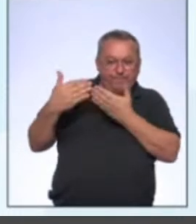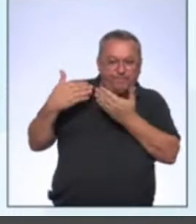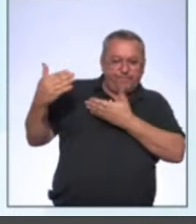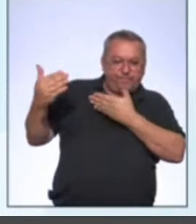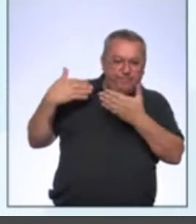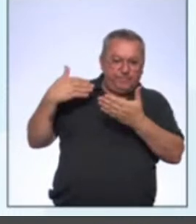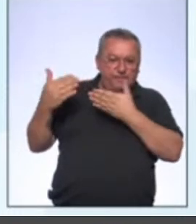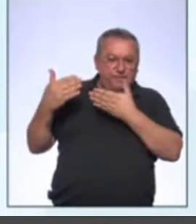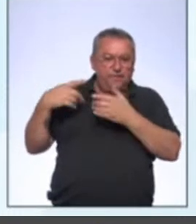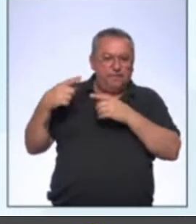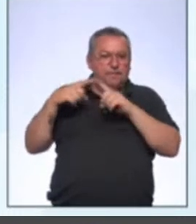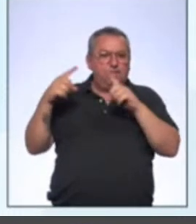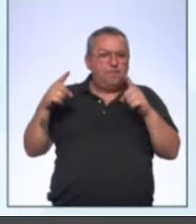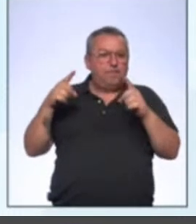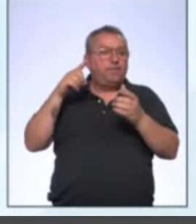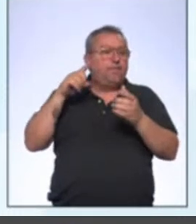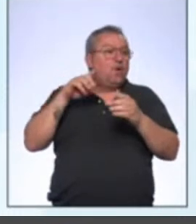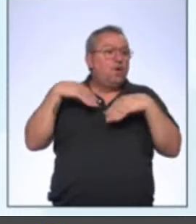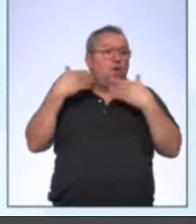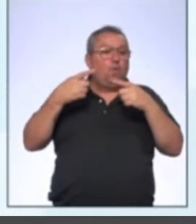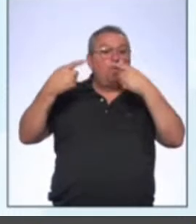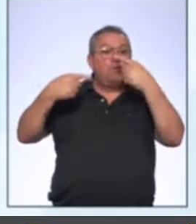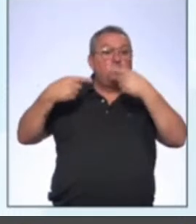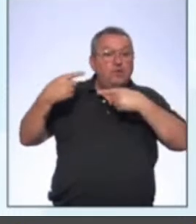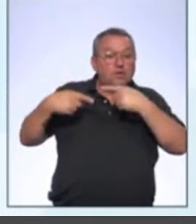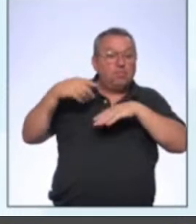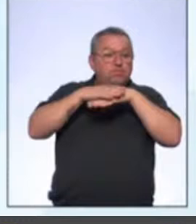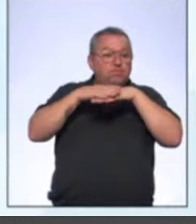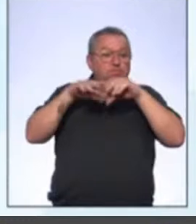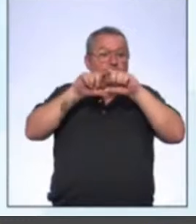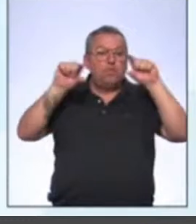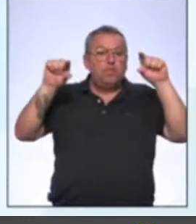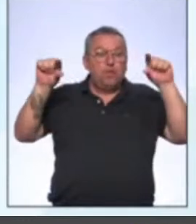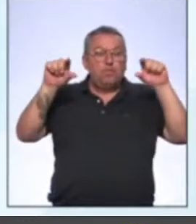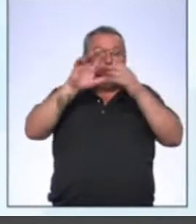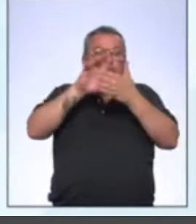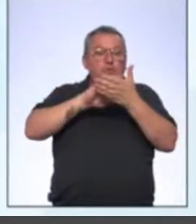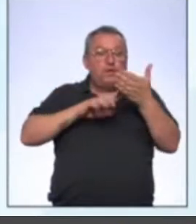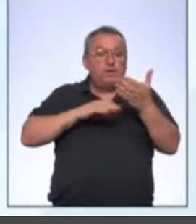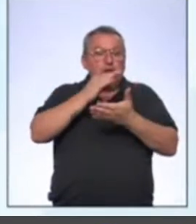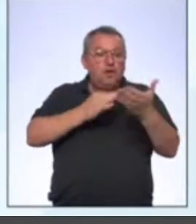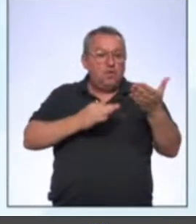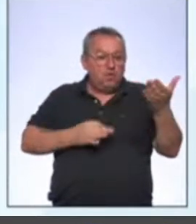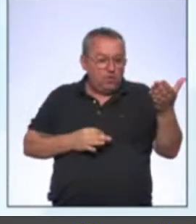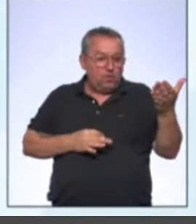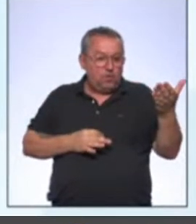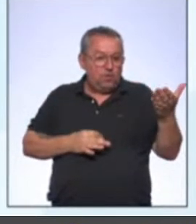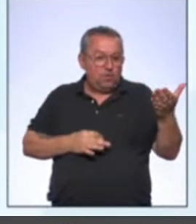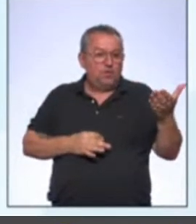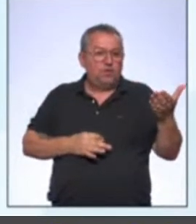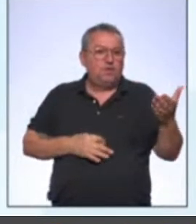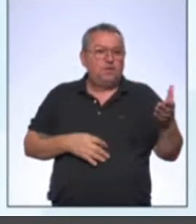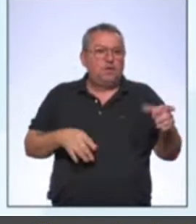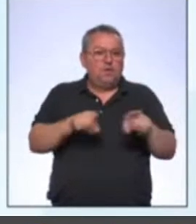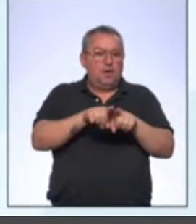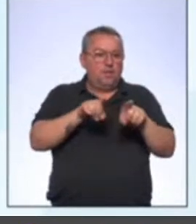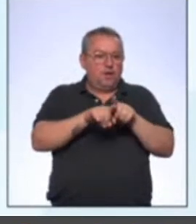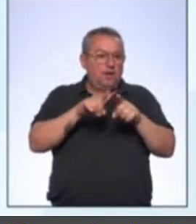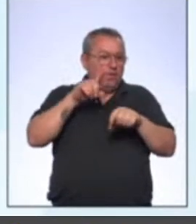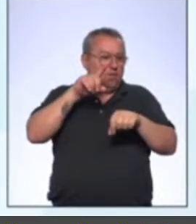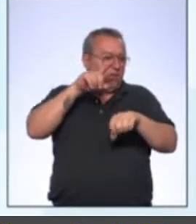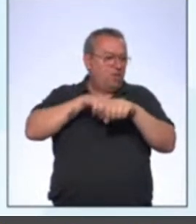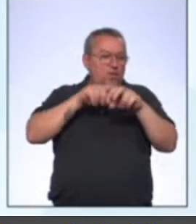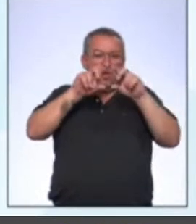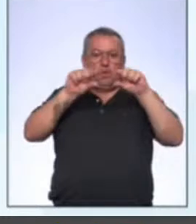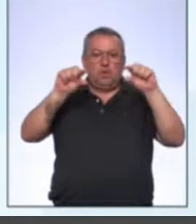Essa discussão, quer dizer, que discussão? O próprio texto em si, a discussão que ele trata no texto. Então, o tema do